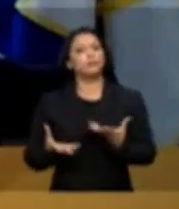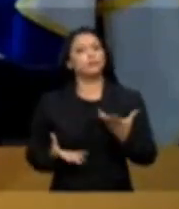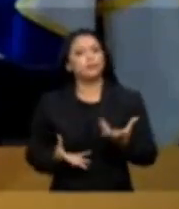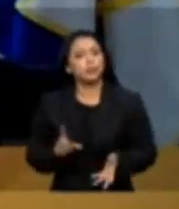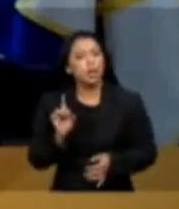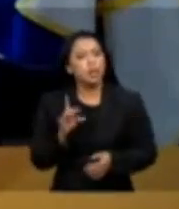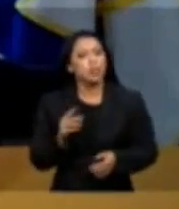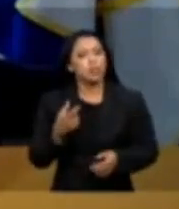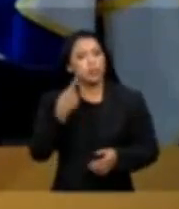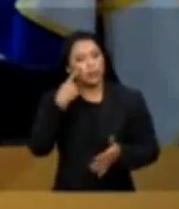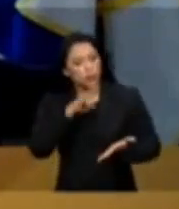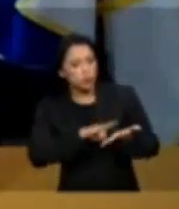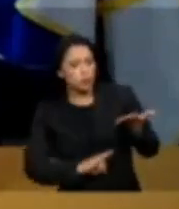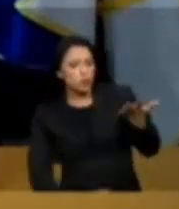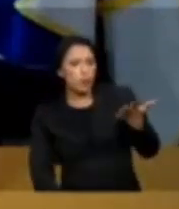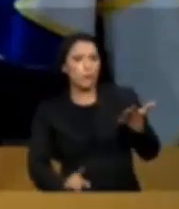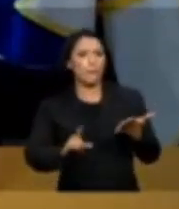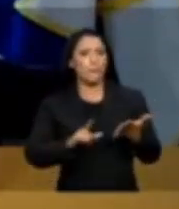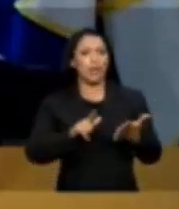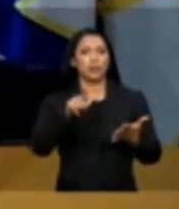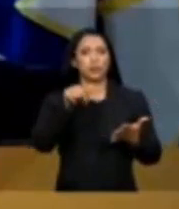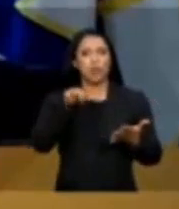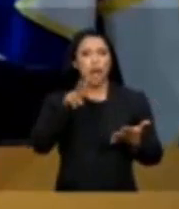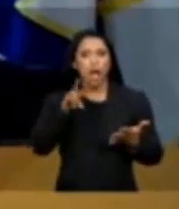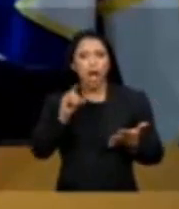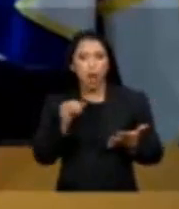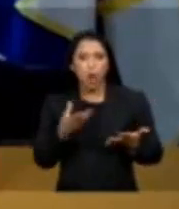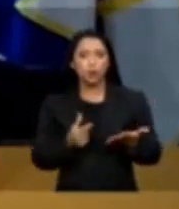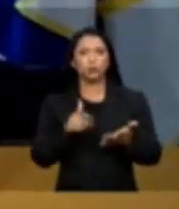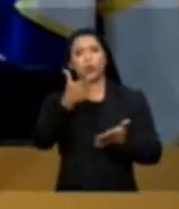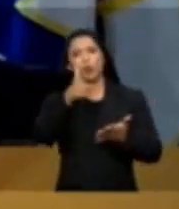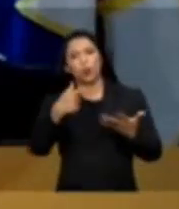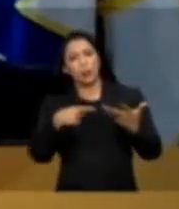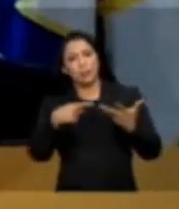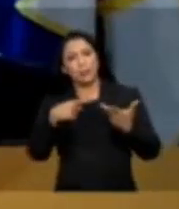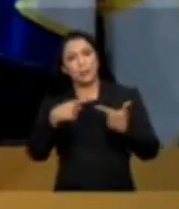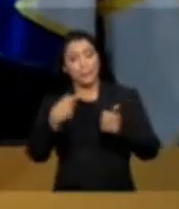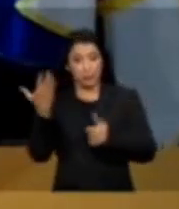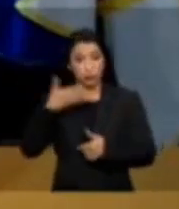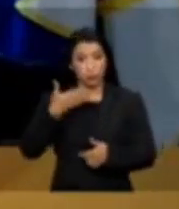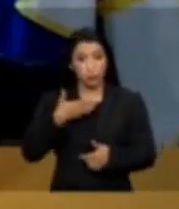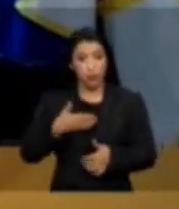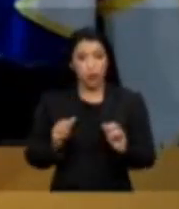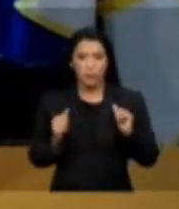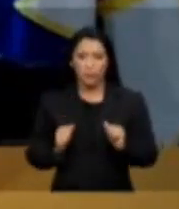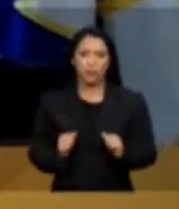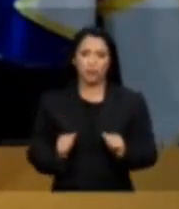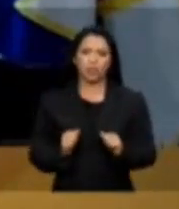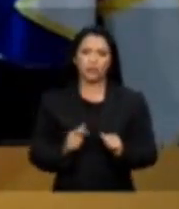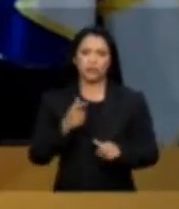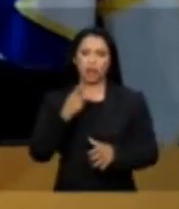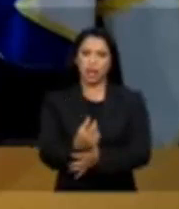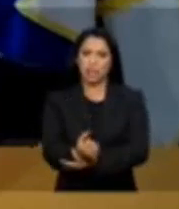à vista dos documentos, laudos antropológicos e demais elementos de prova, será possível afirmar de